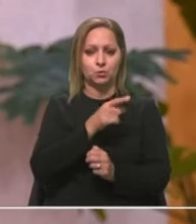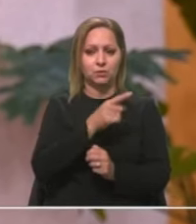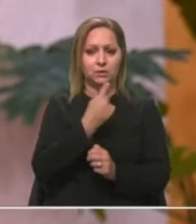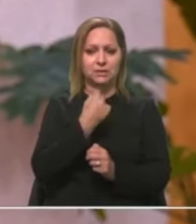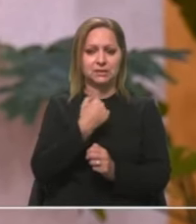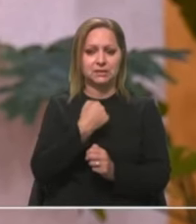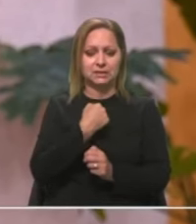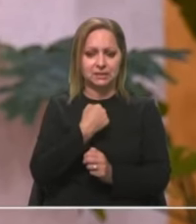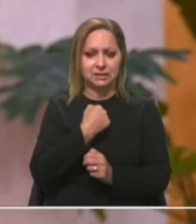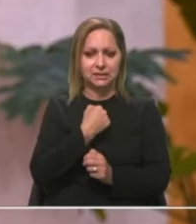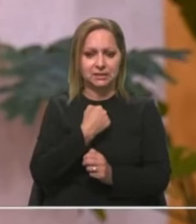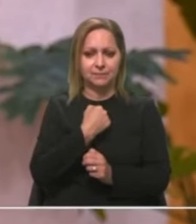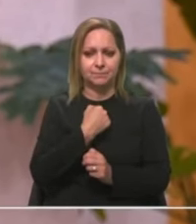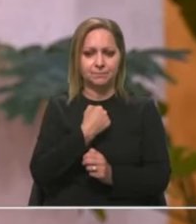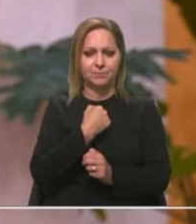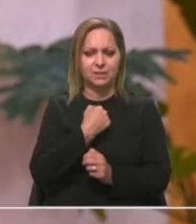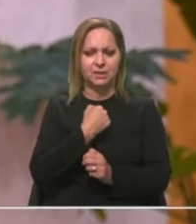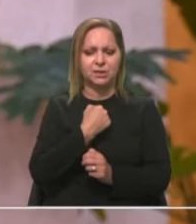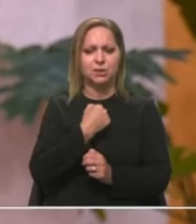chamar-me